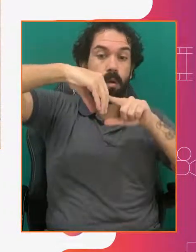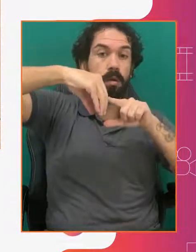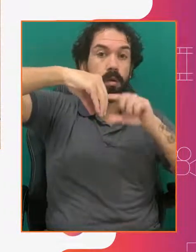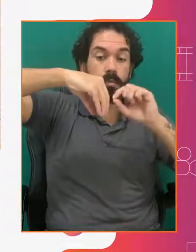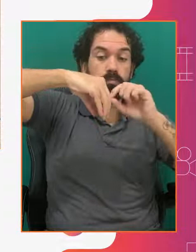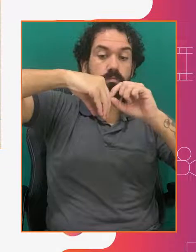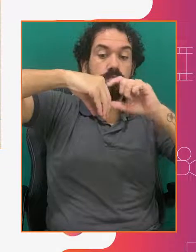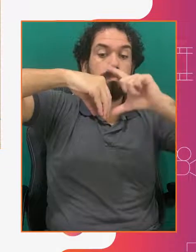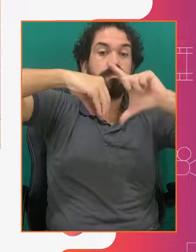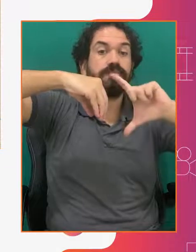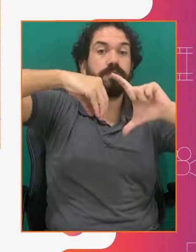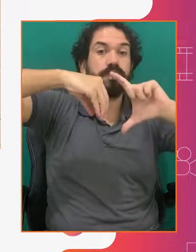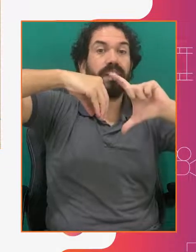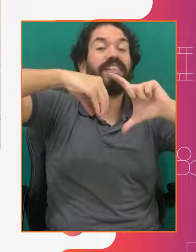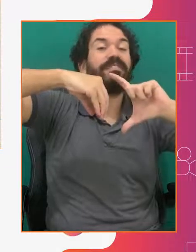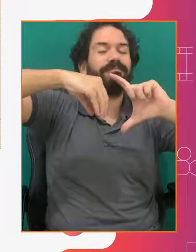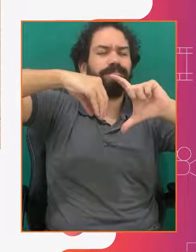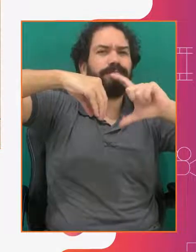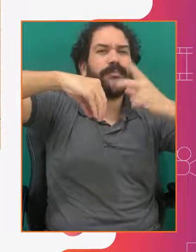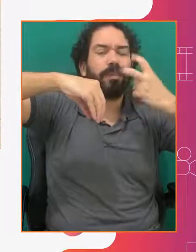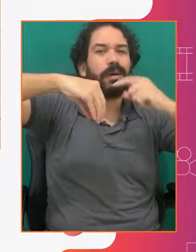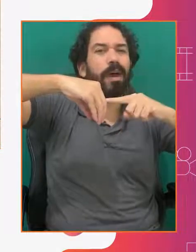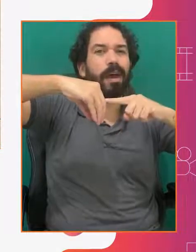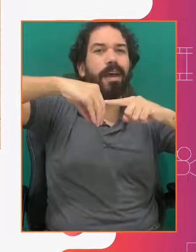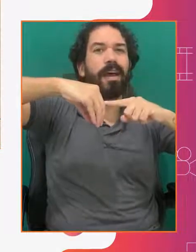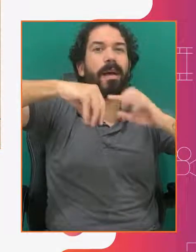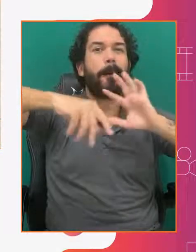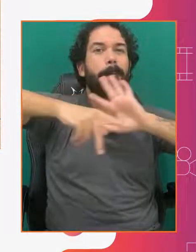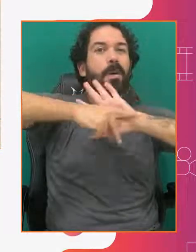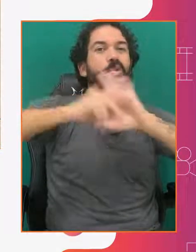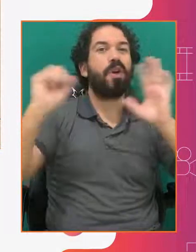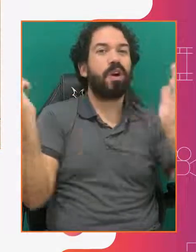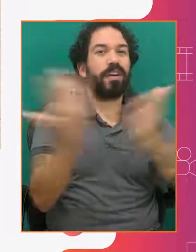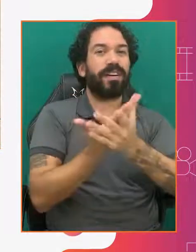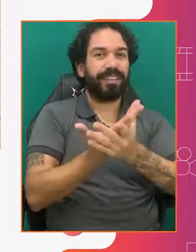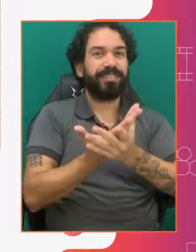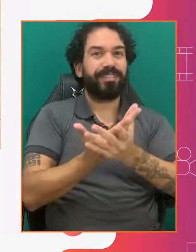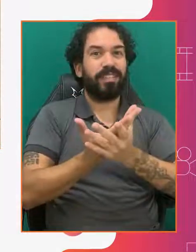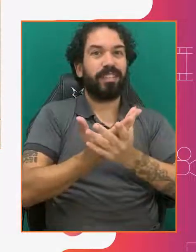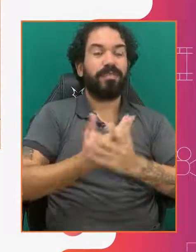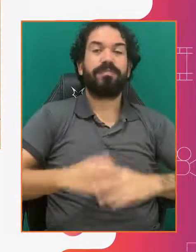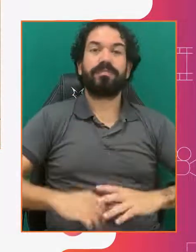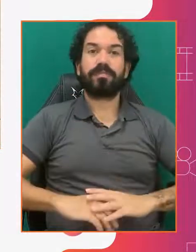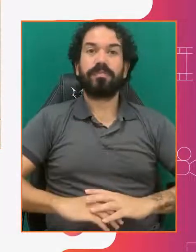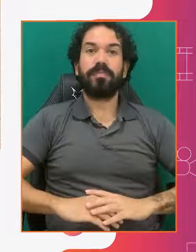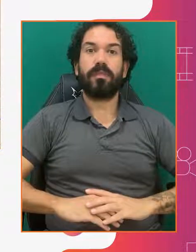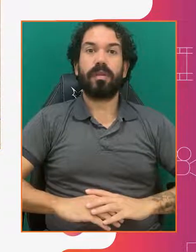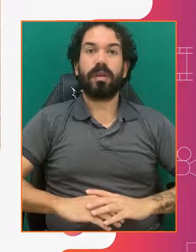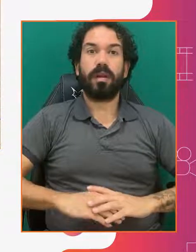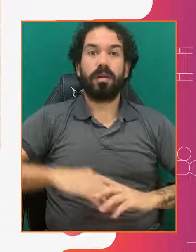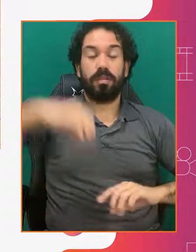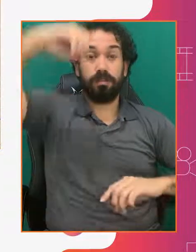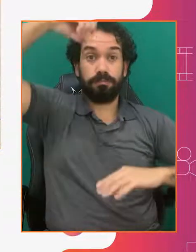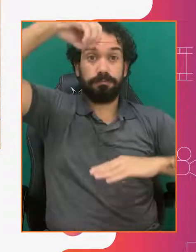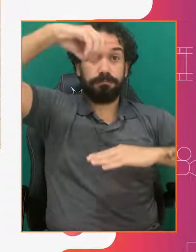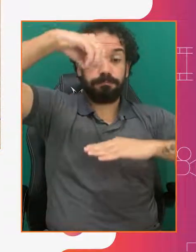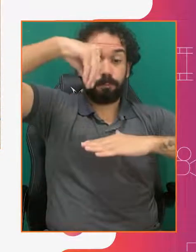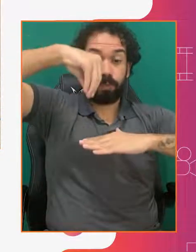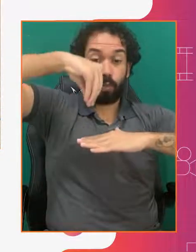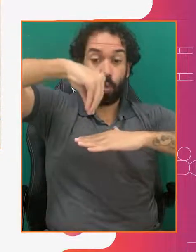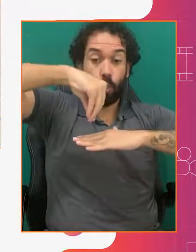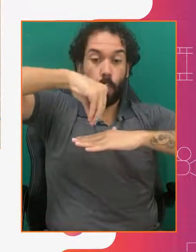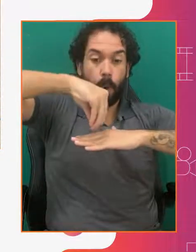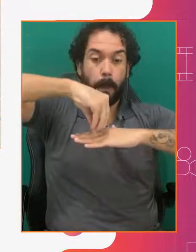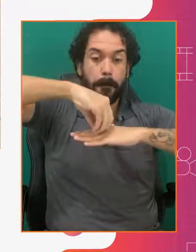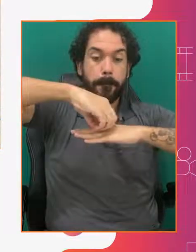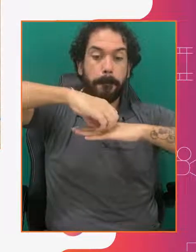lado se estica, sendo afetado pelo que aconteceu. O único momento em que isso